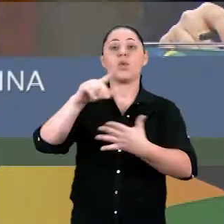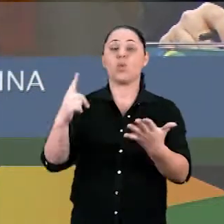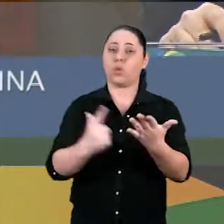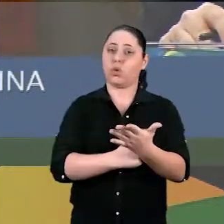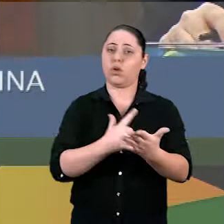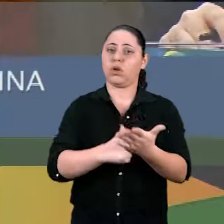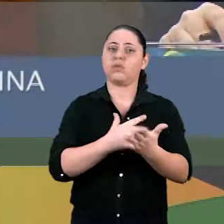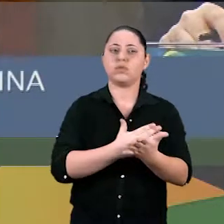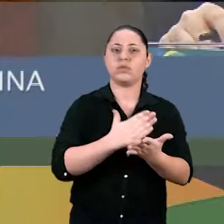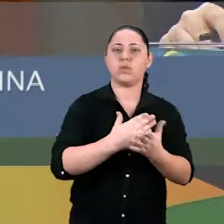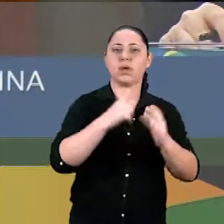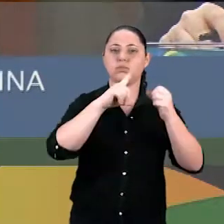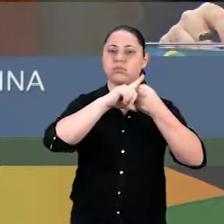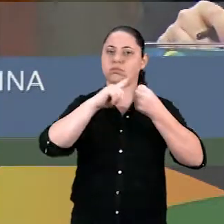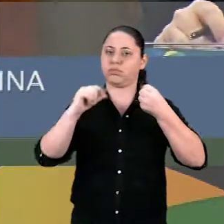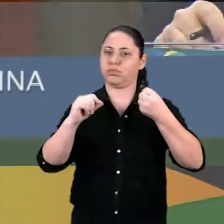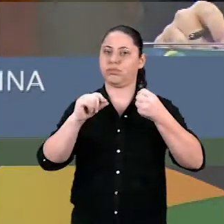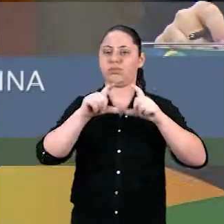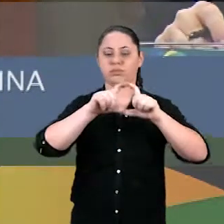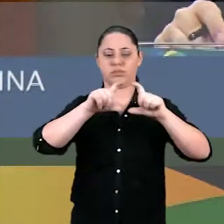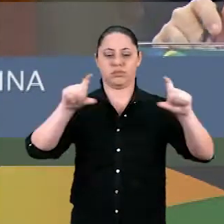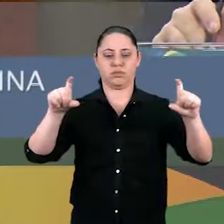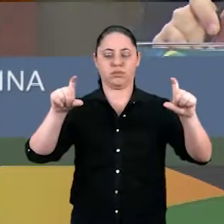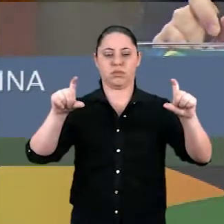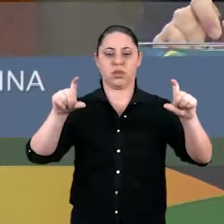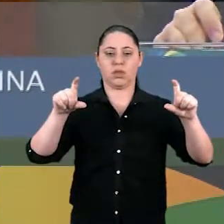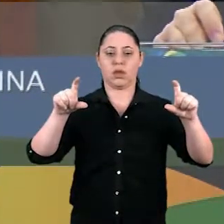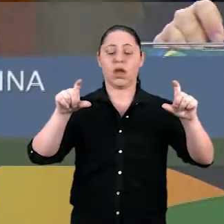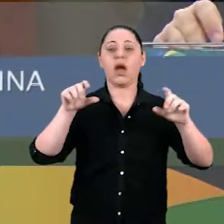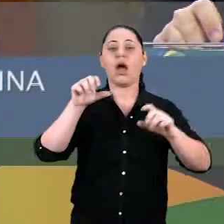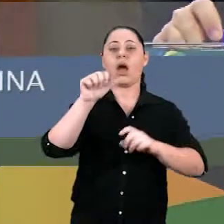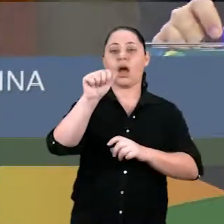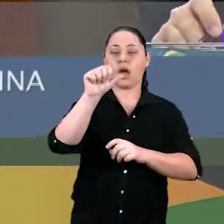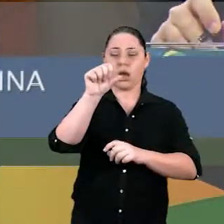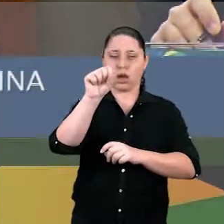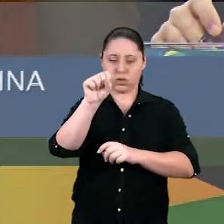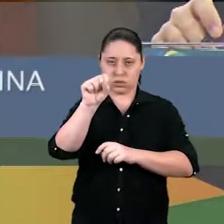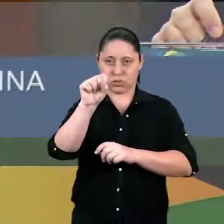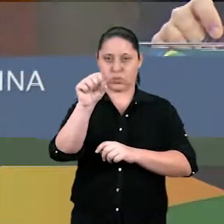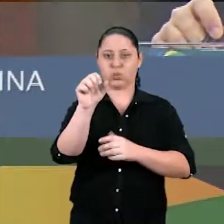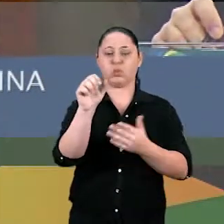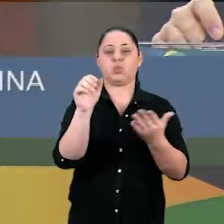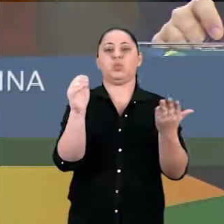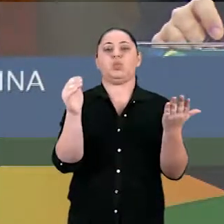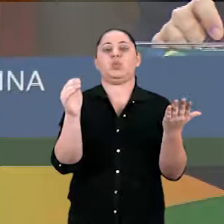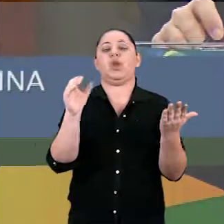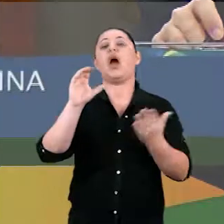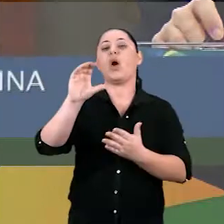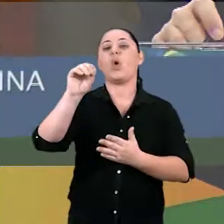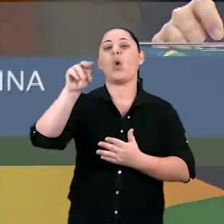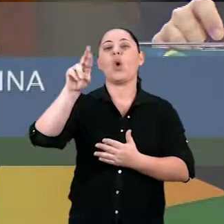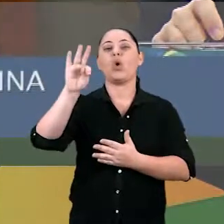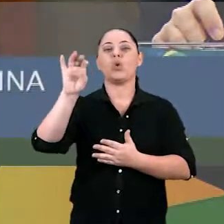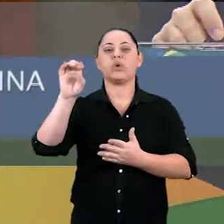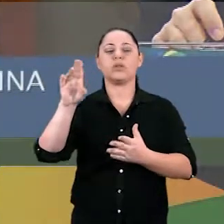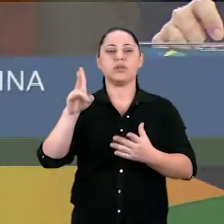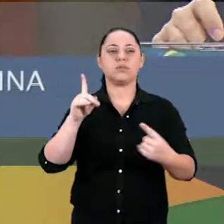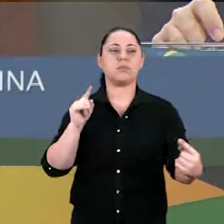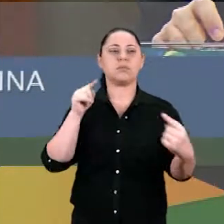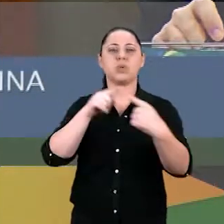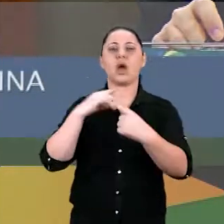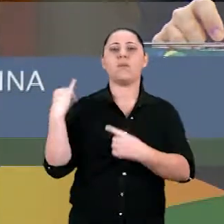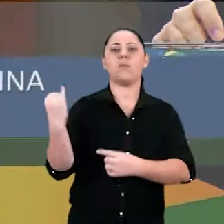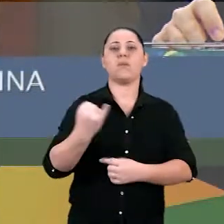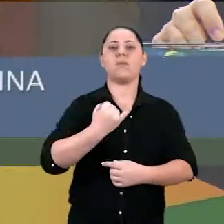livro começa com o seguinte parágrafo. As cortes são